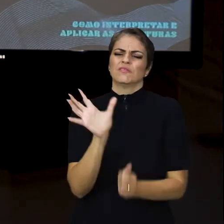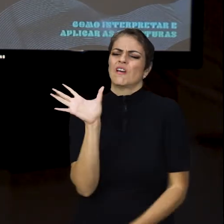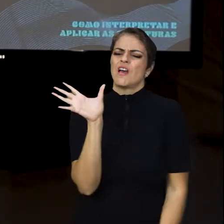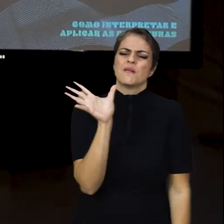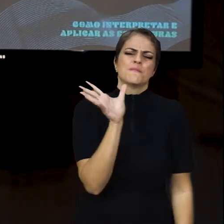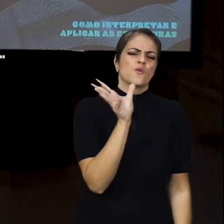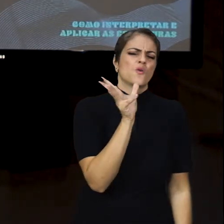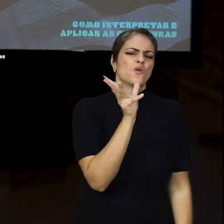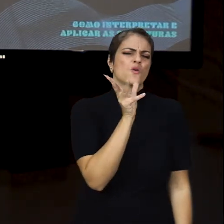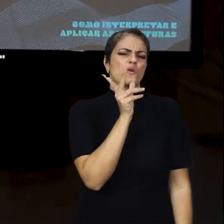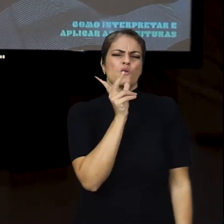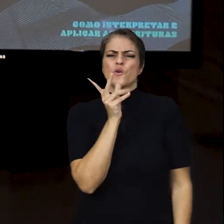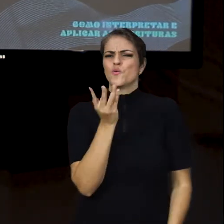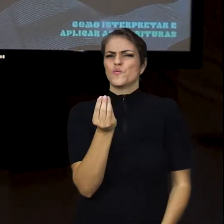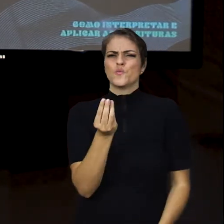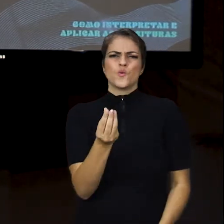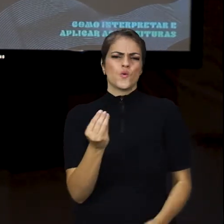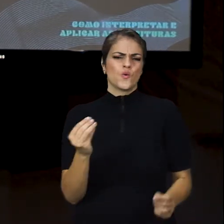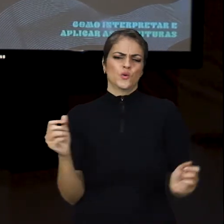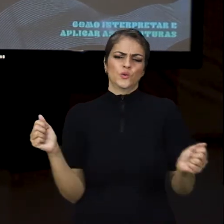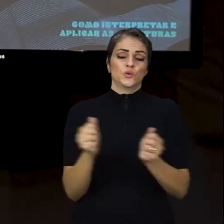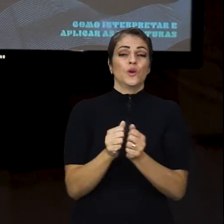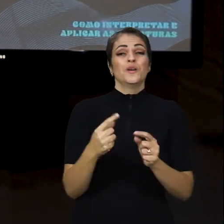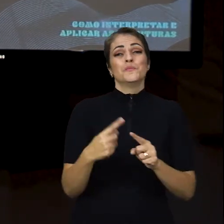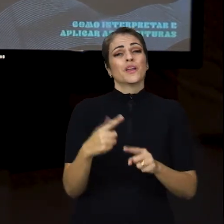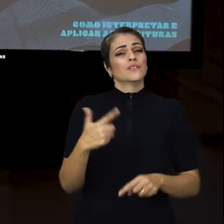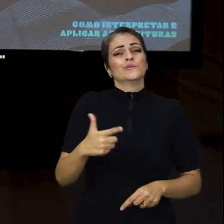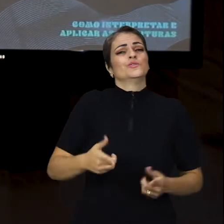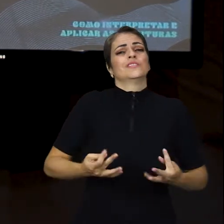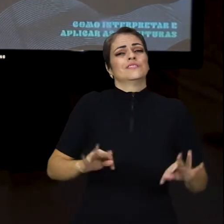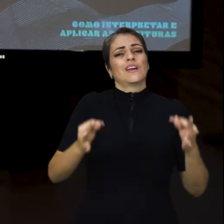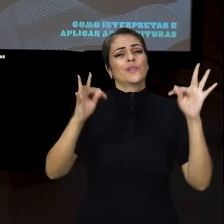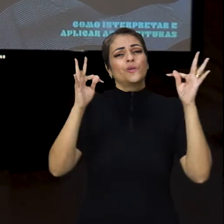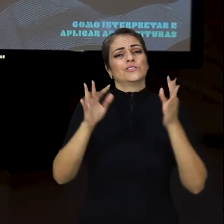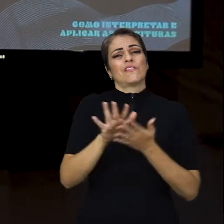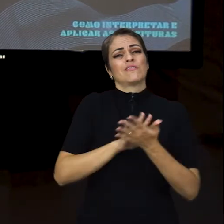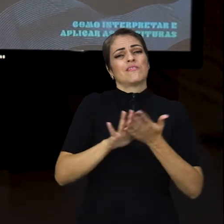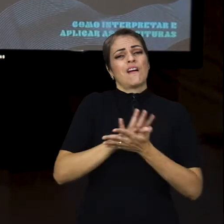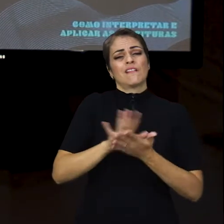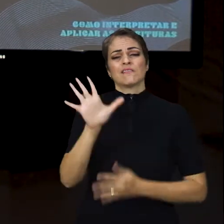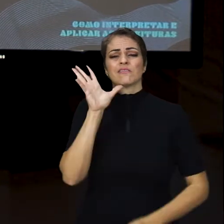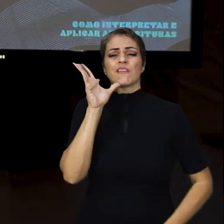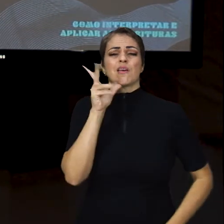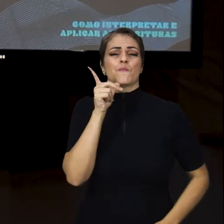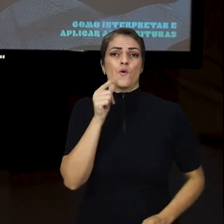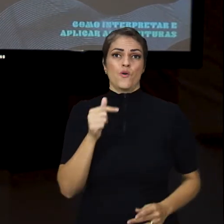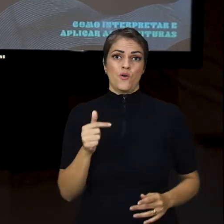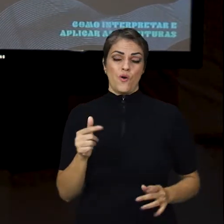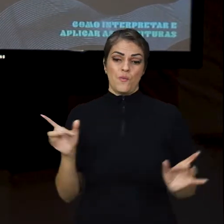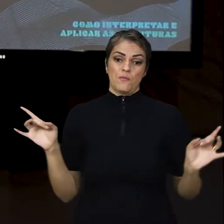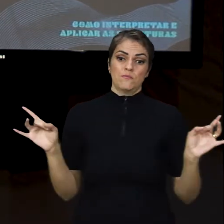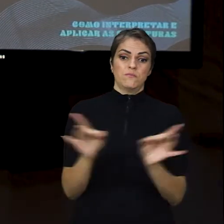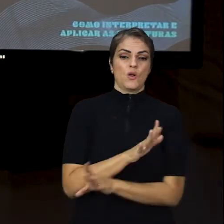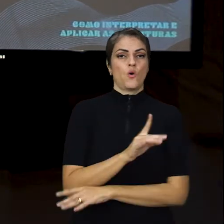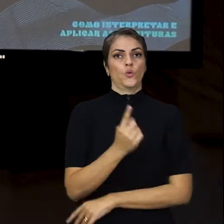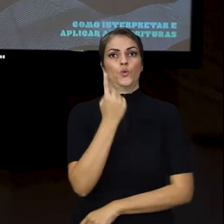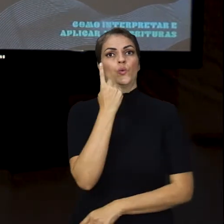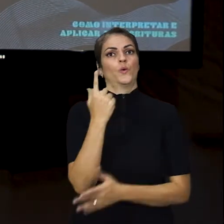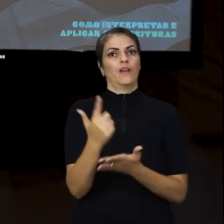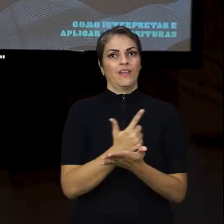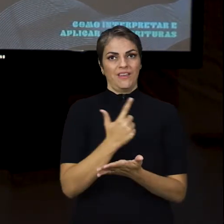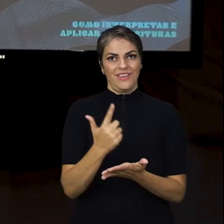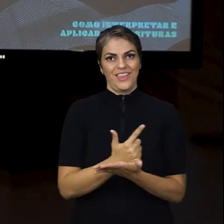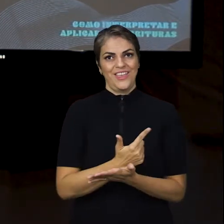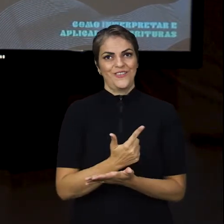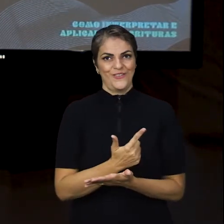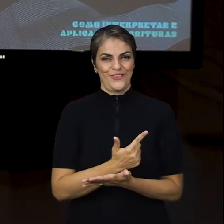por conta da demora da evolução tecnológica para que isso fosse possível, demorou muito tempo para que a gente pudesse ter a Bíblia inteira como um livro só, como